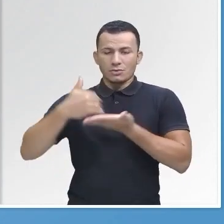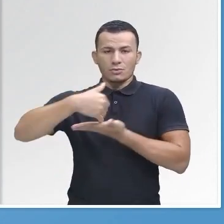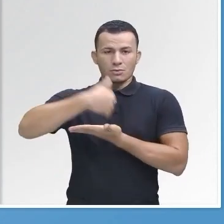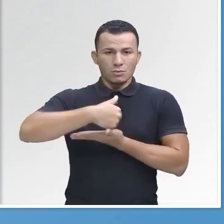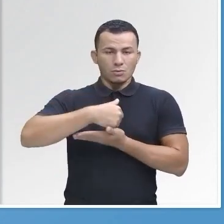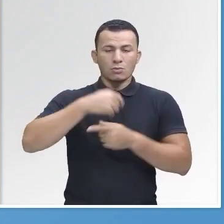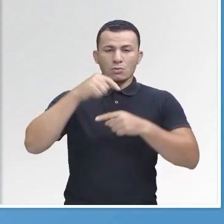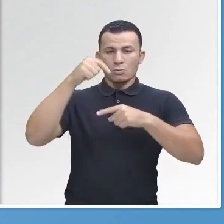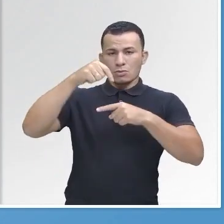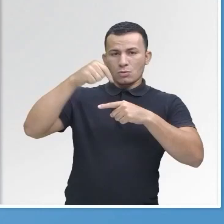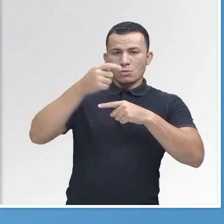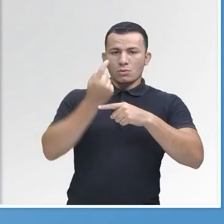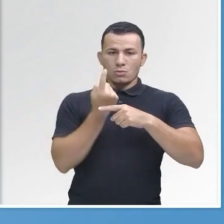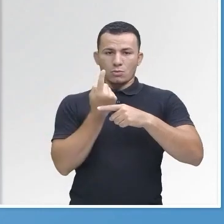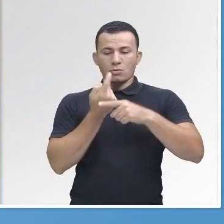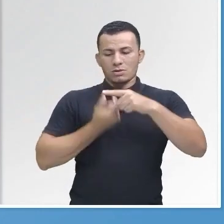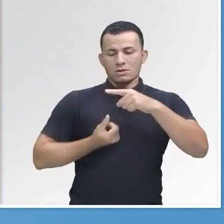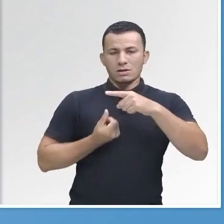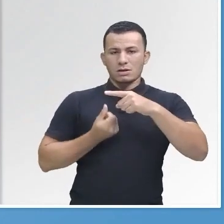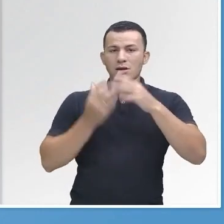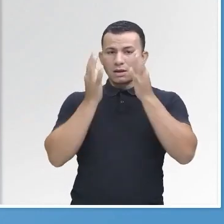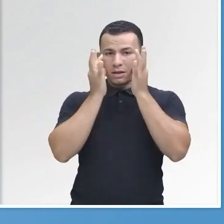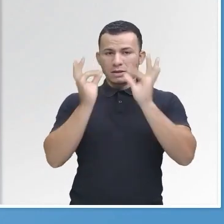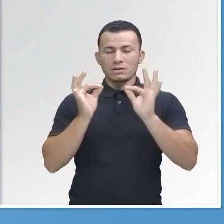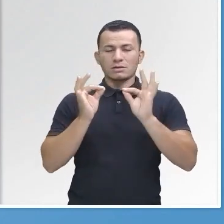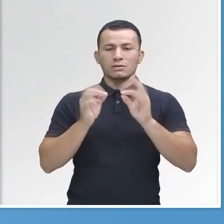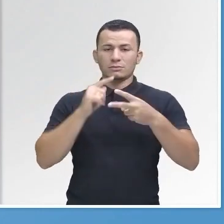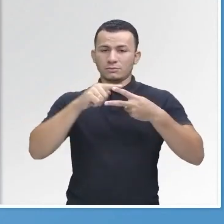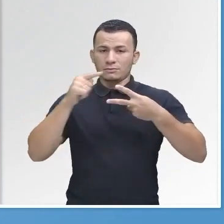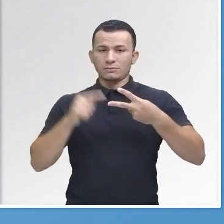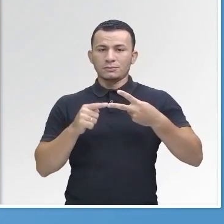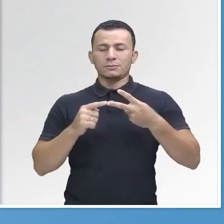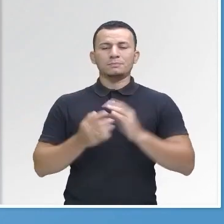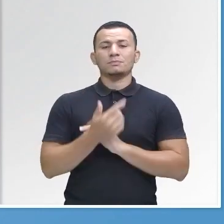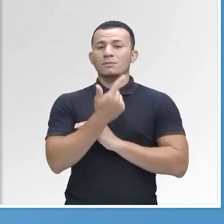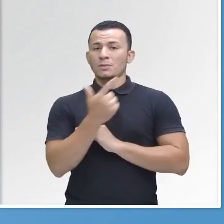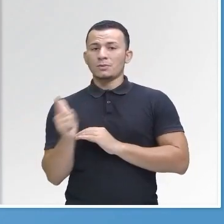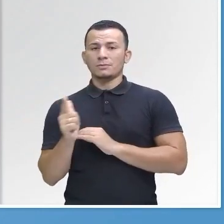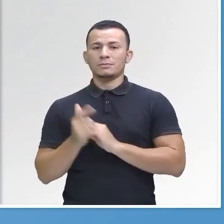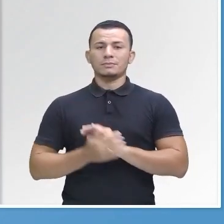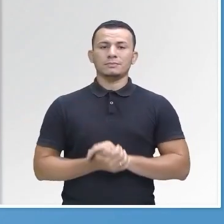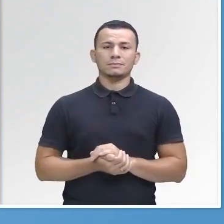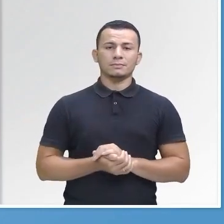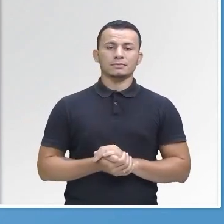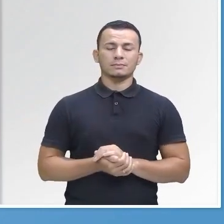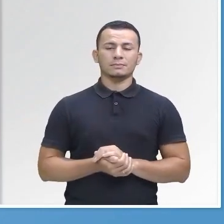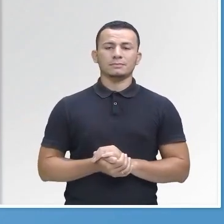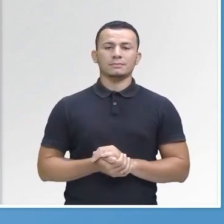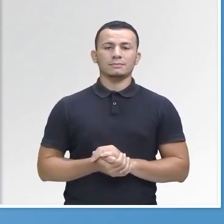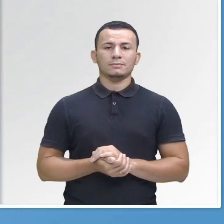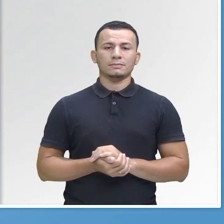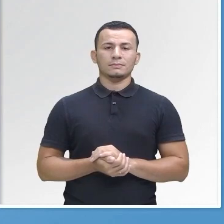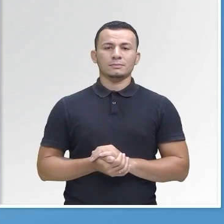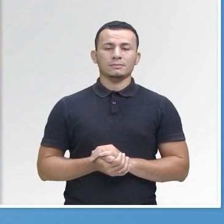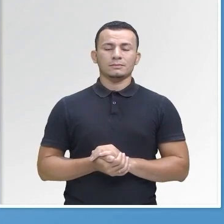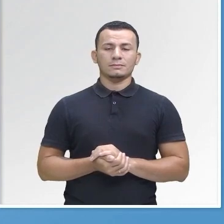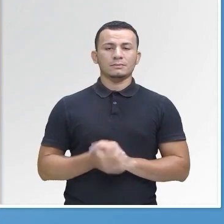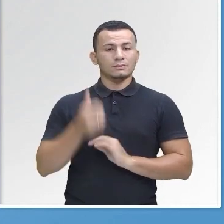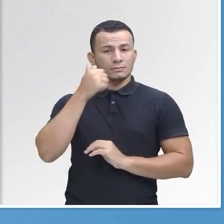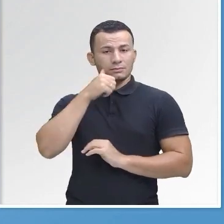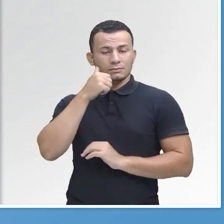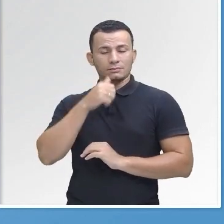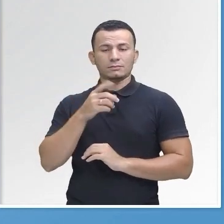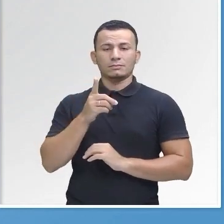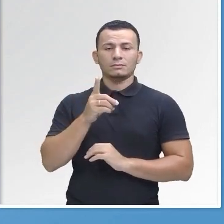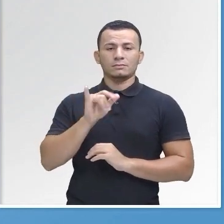e denominador. Vamos ao nosso próximo problema. De olho na tela. Diana, olha